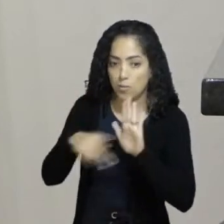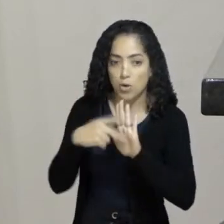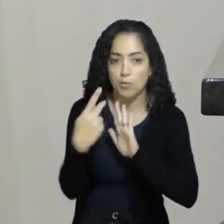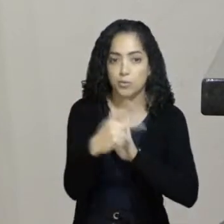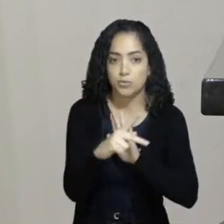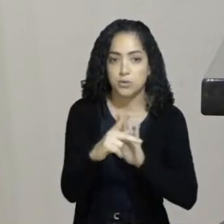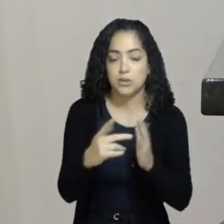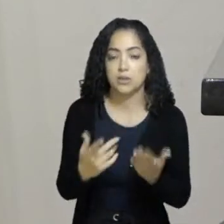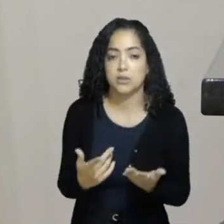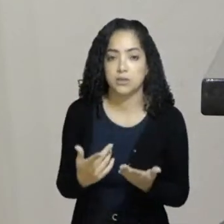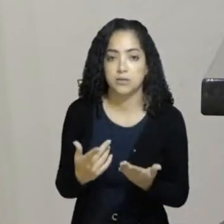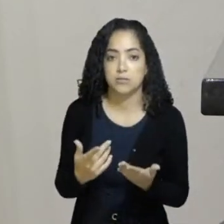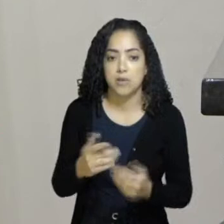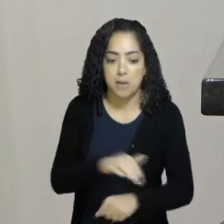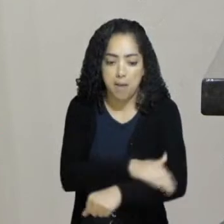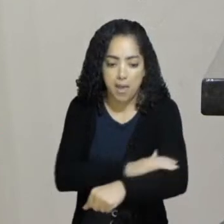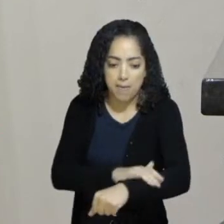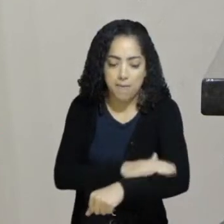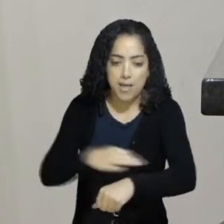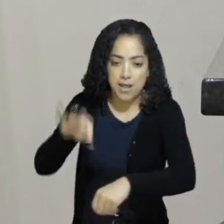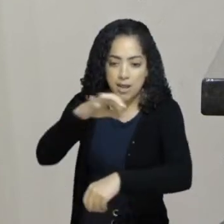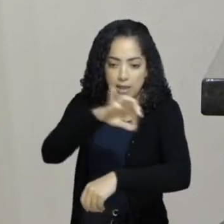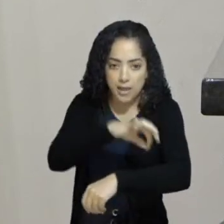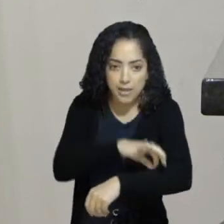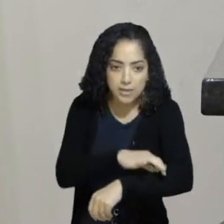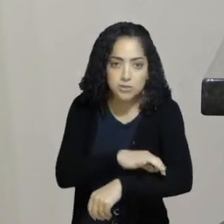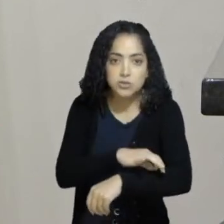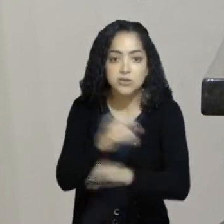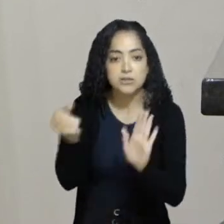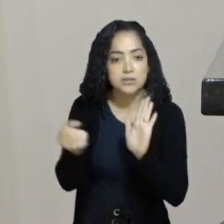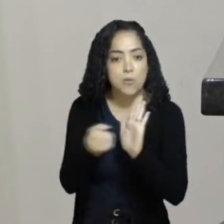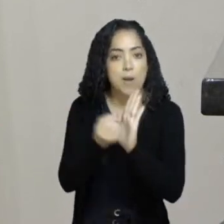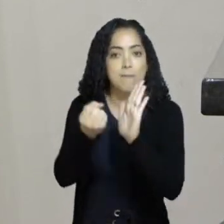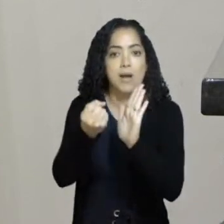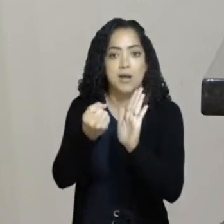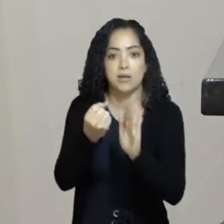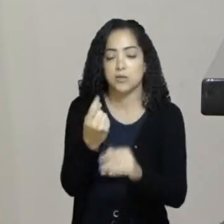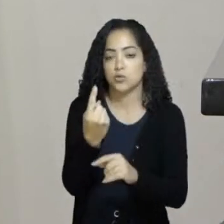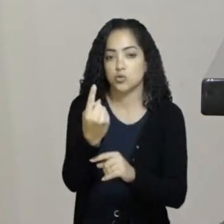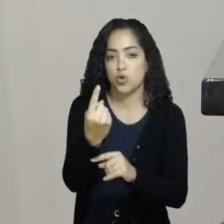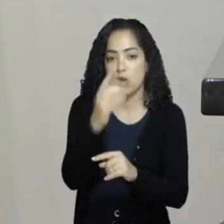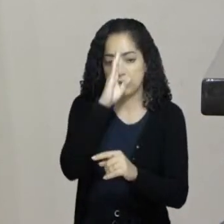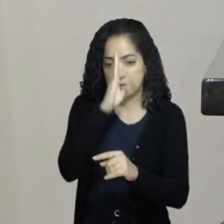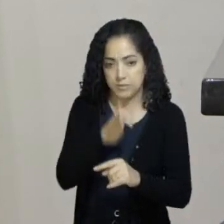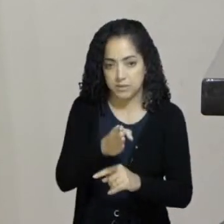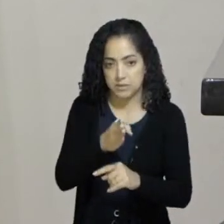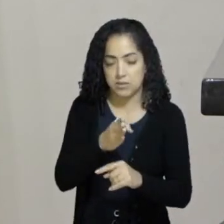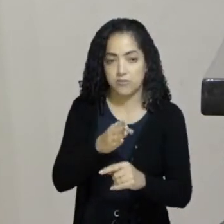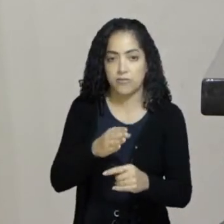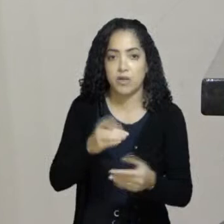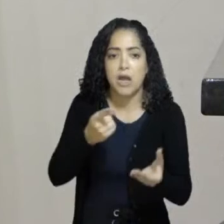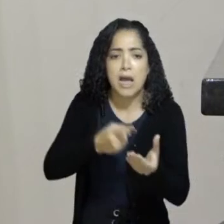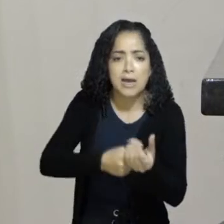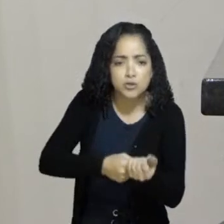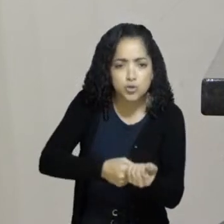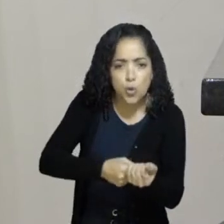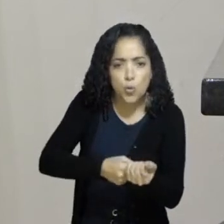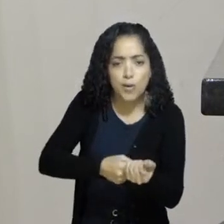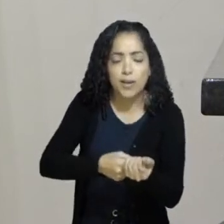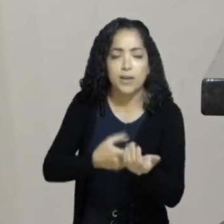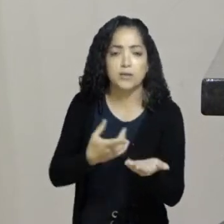repelente só se for de uma marca específica Deputado Humberto cachorro quente para os padrinhos